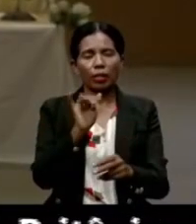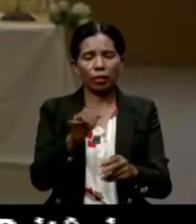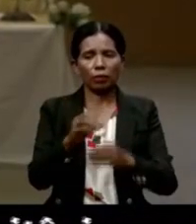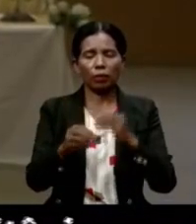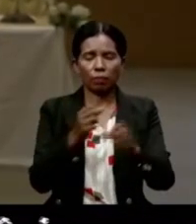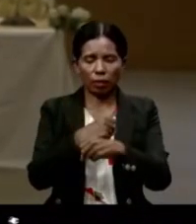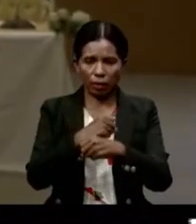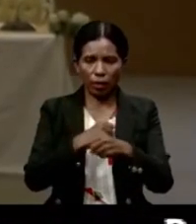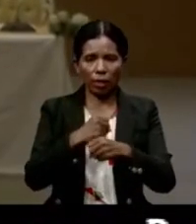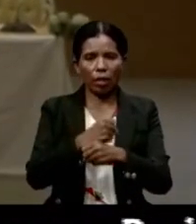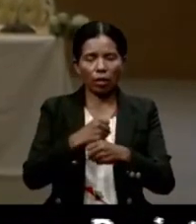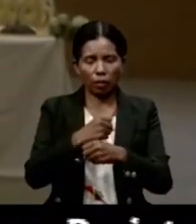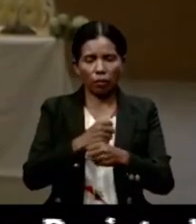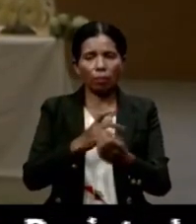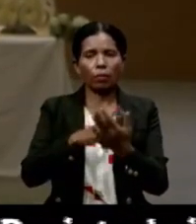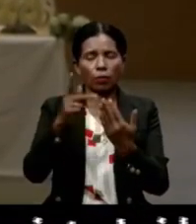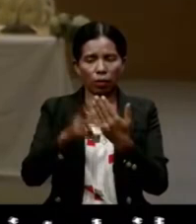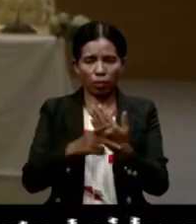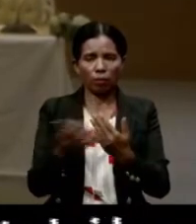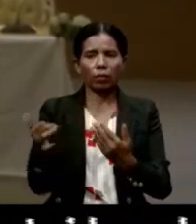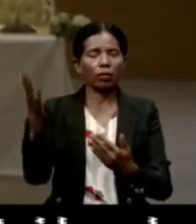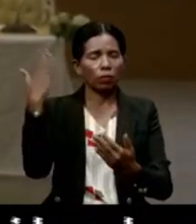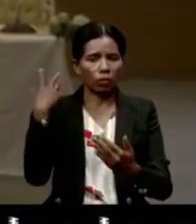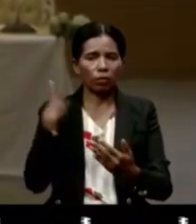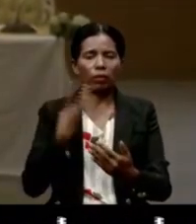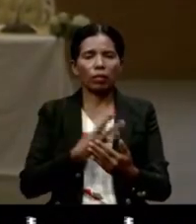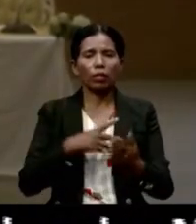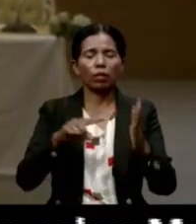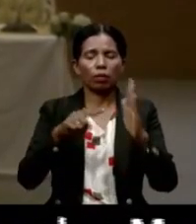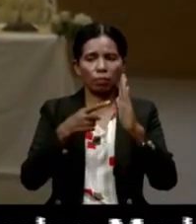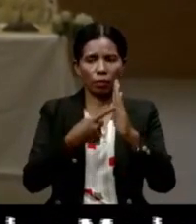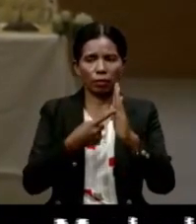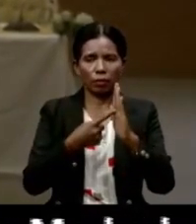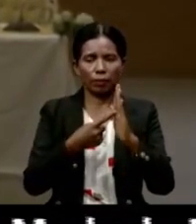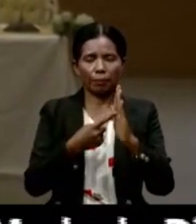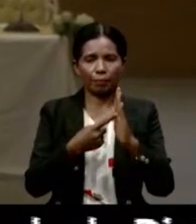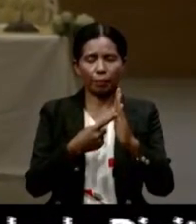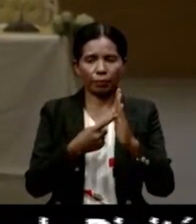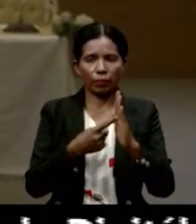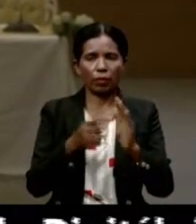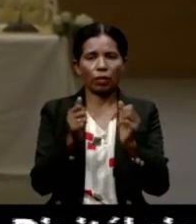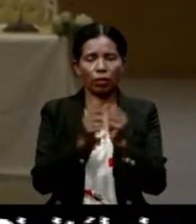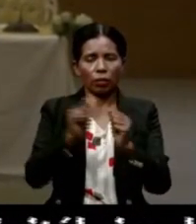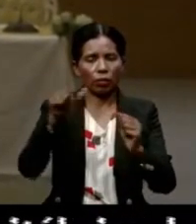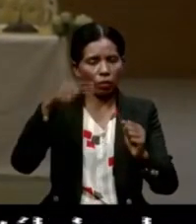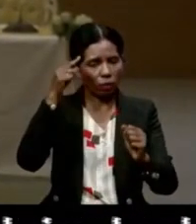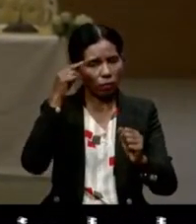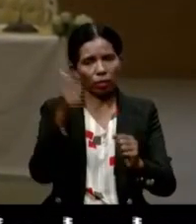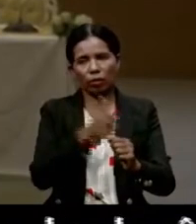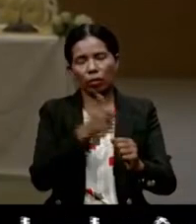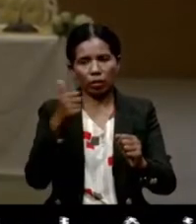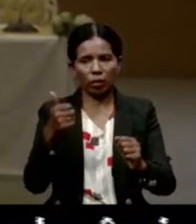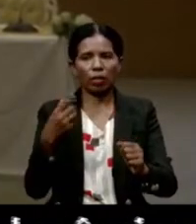café, né, programa se nebe o lugar das itaú. Começa e a governo se ralivá